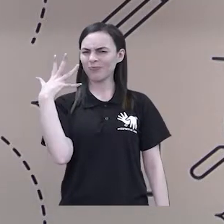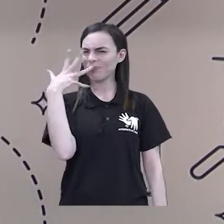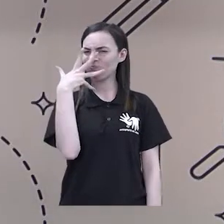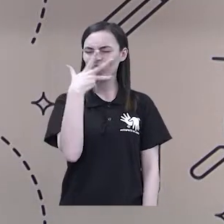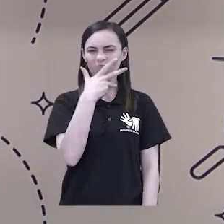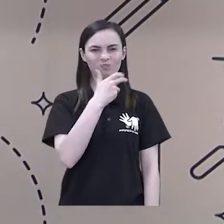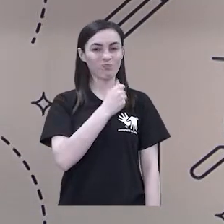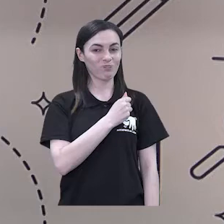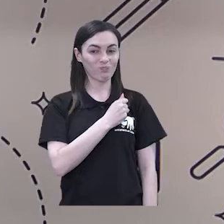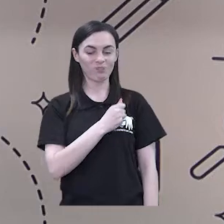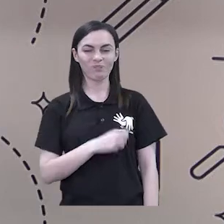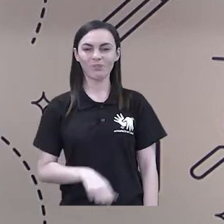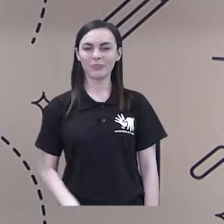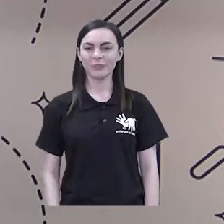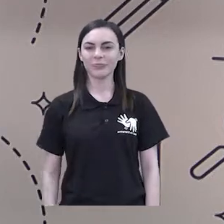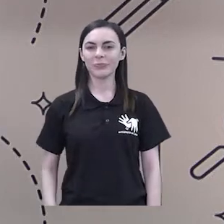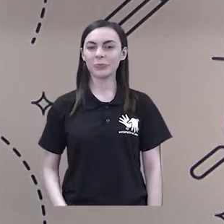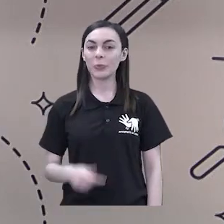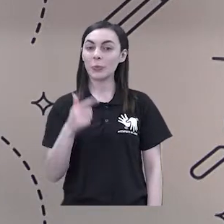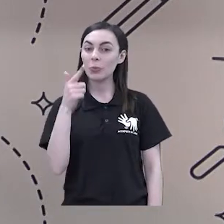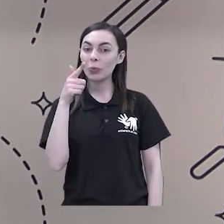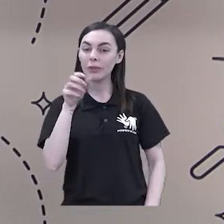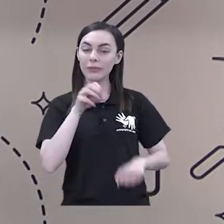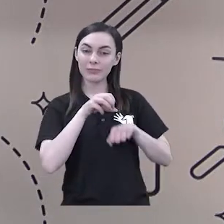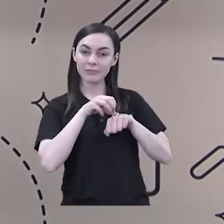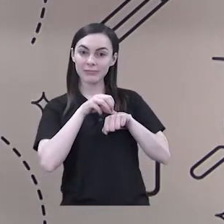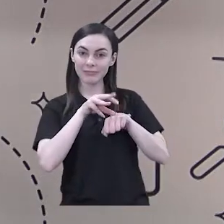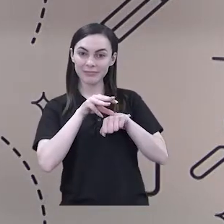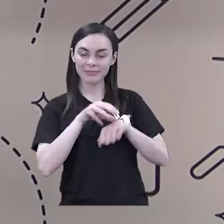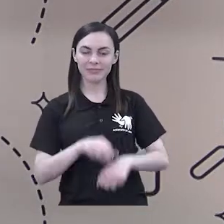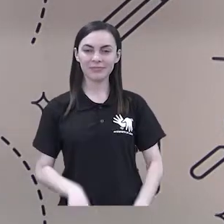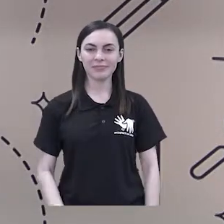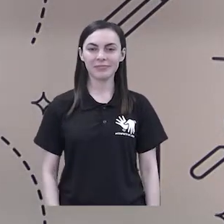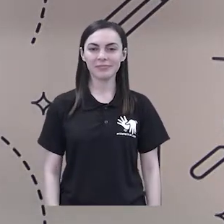muito bonita. Vamos para a próxima pista?